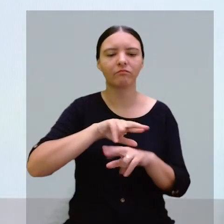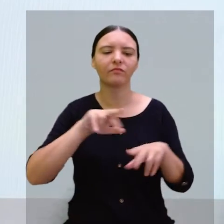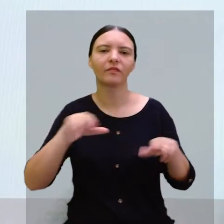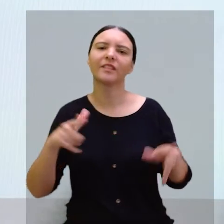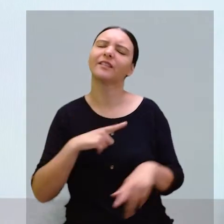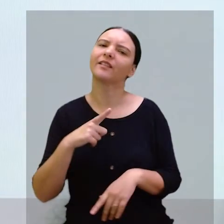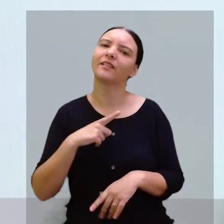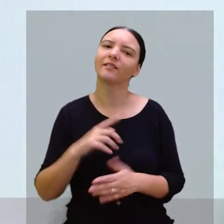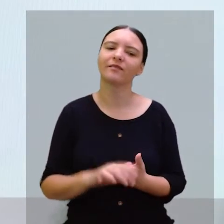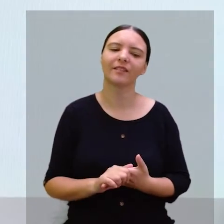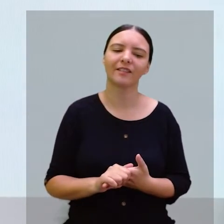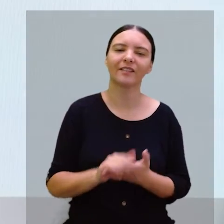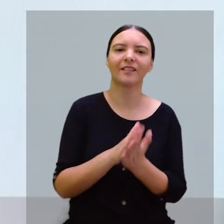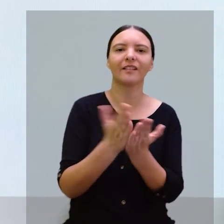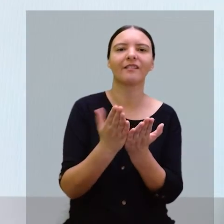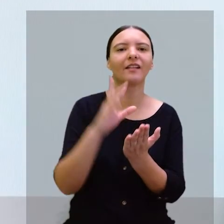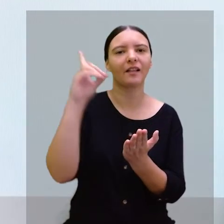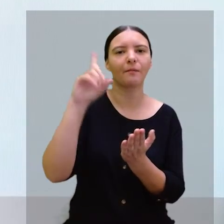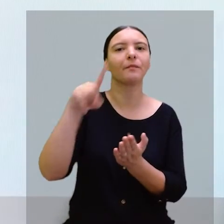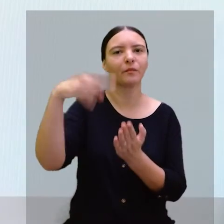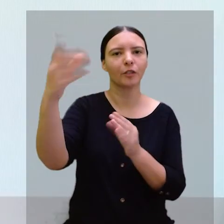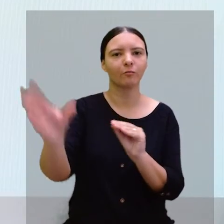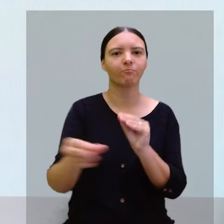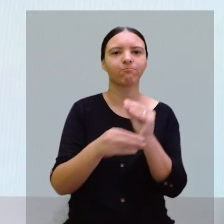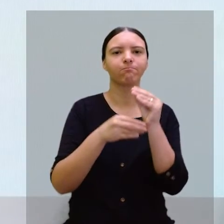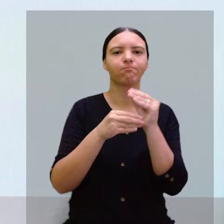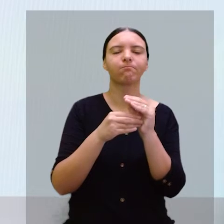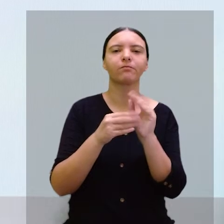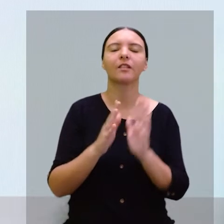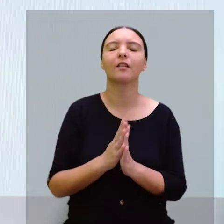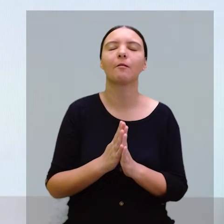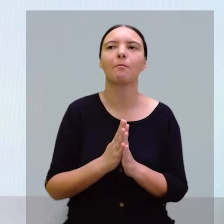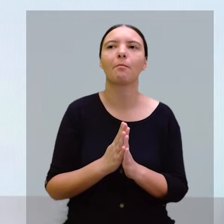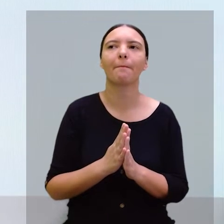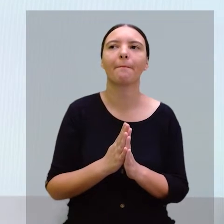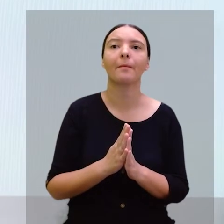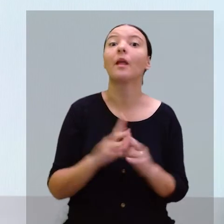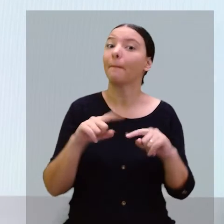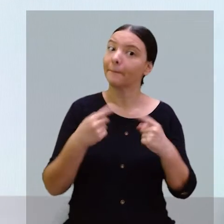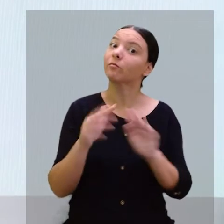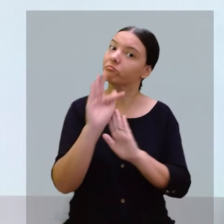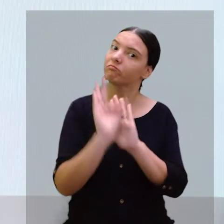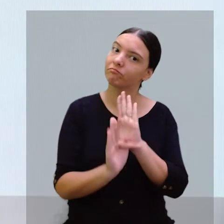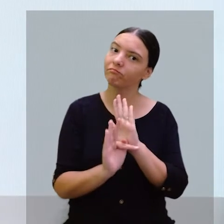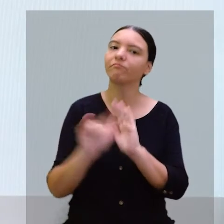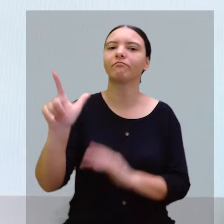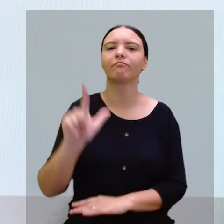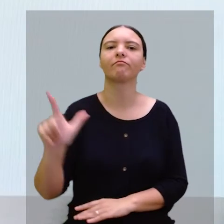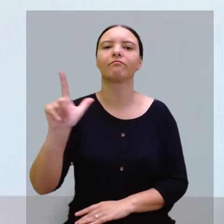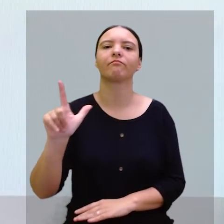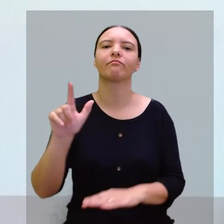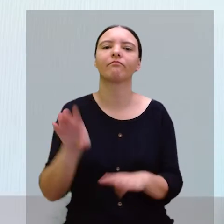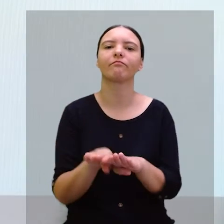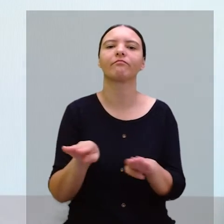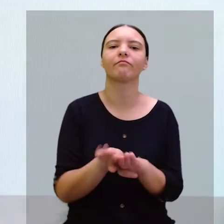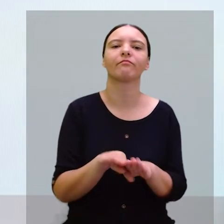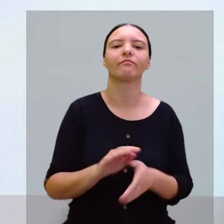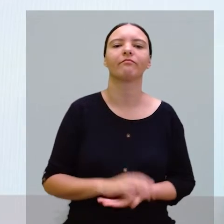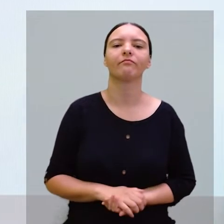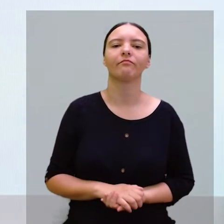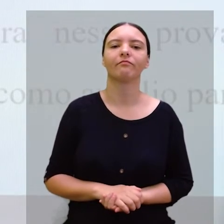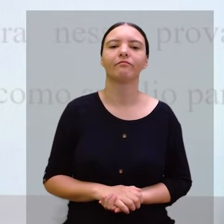vou colocar um trechinho da Bíblia mais para frente, tá? Mas enfim, esses textos são também literários, né? Você passa?